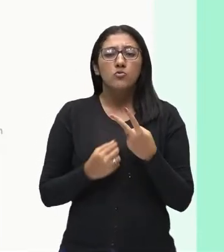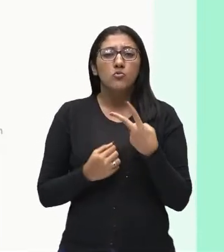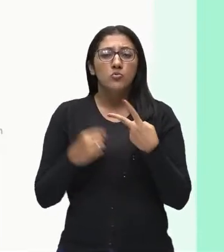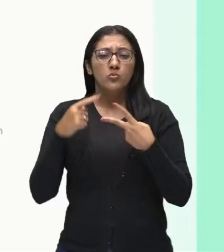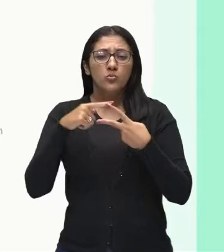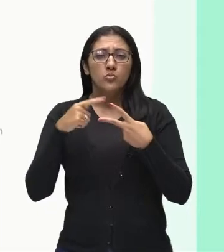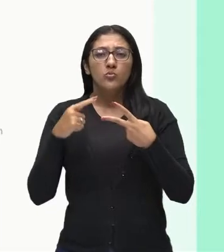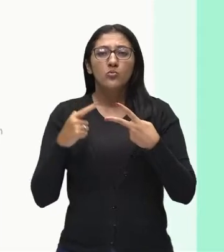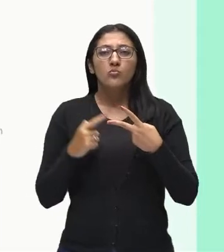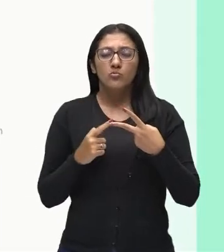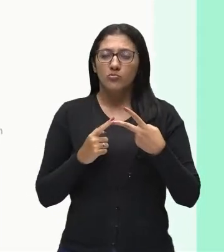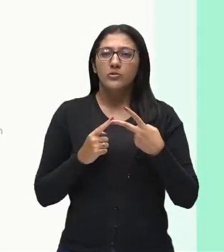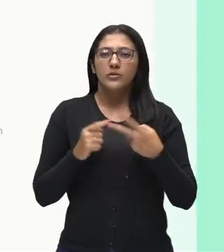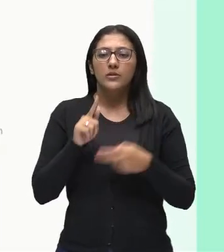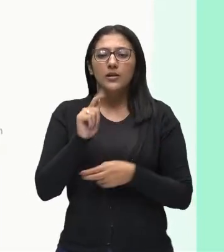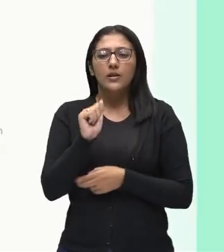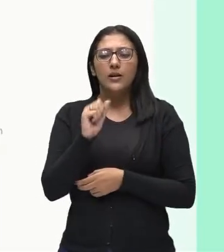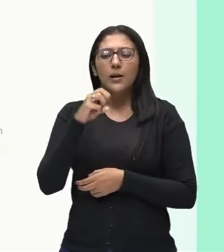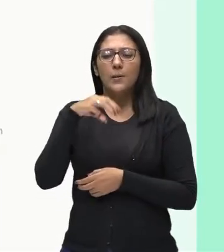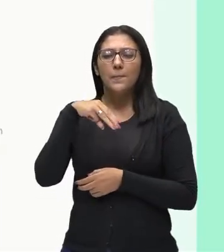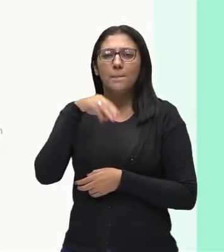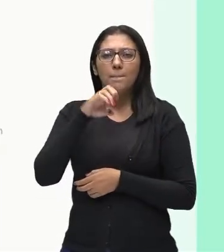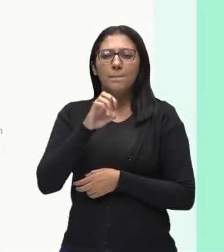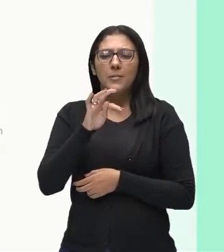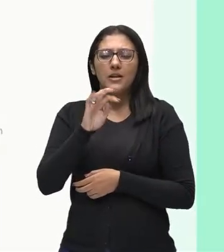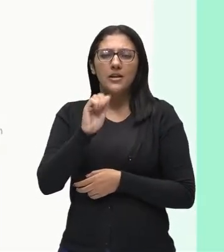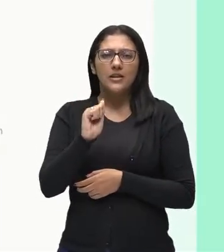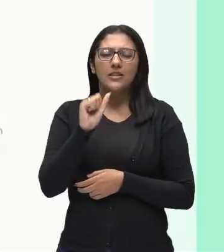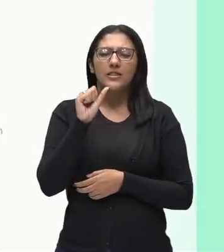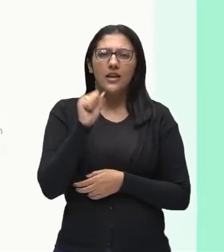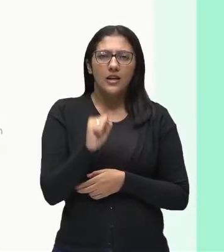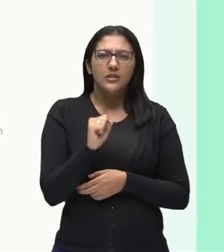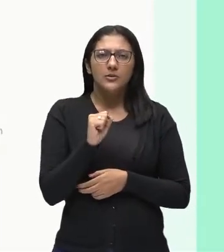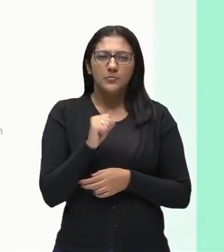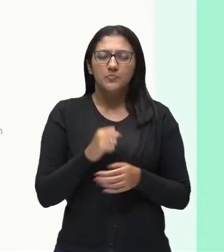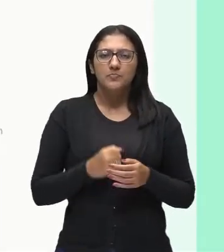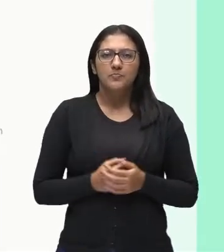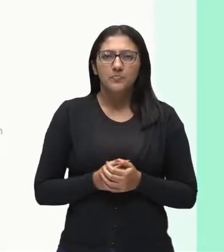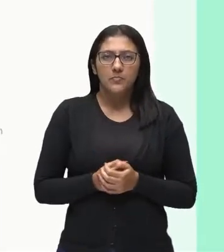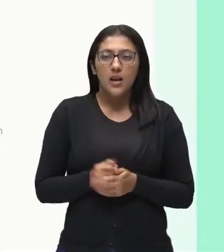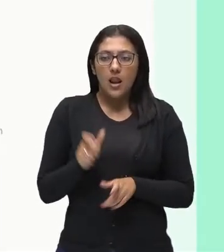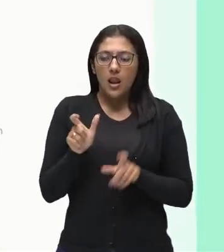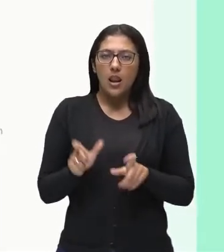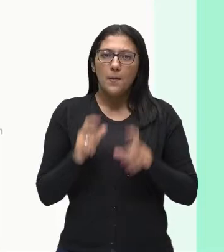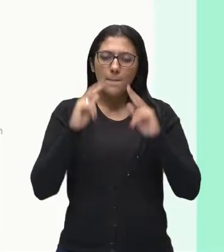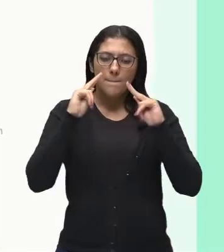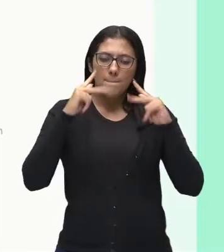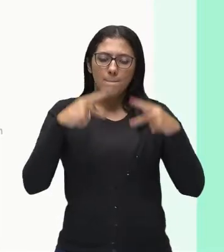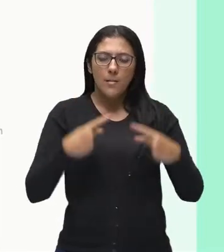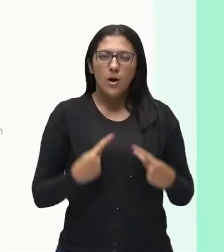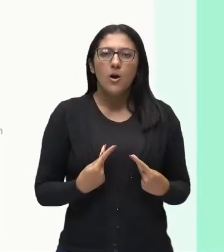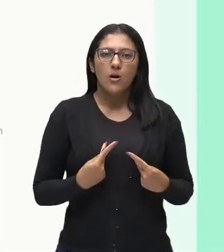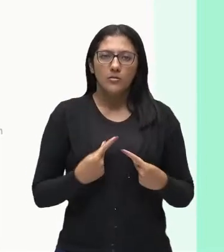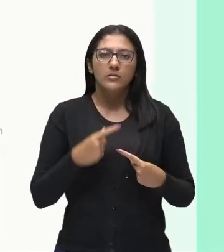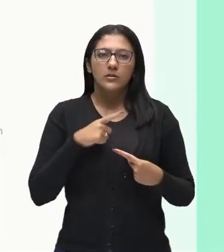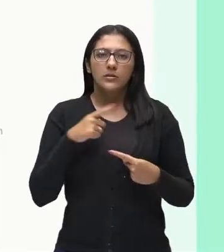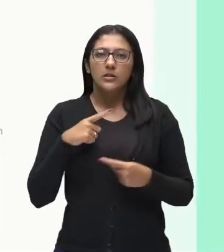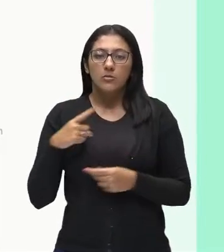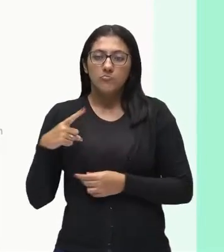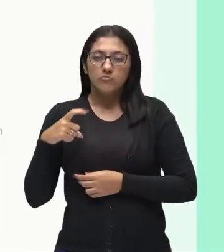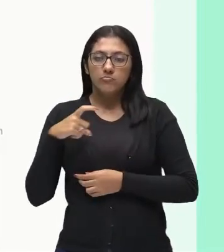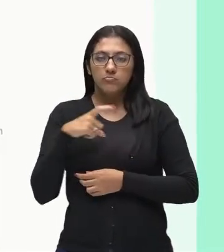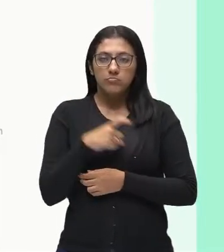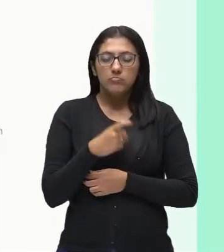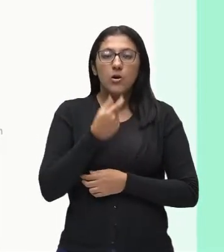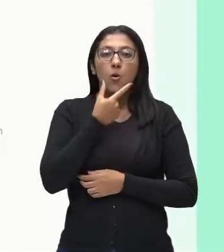de gametas ou células reprodutivas. Nos seres humanos, as células reprodutivas masculinas